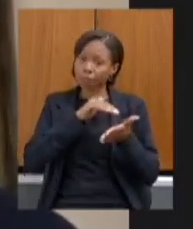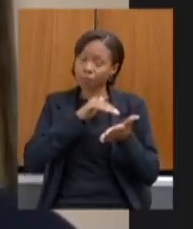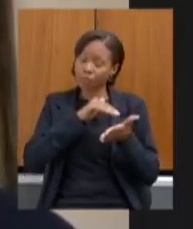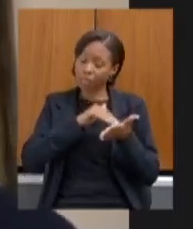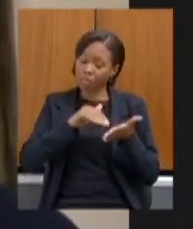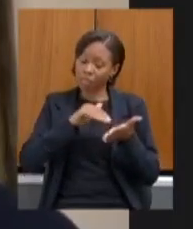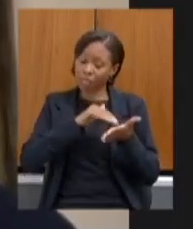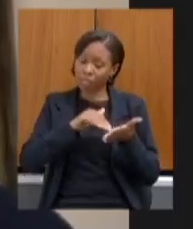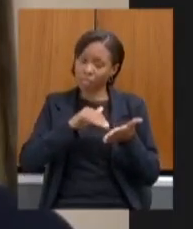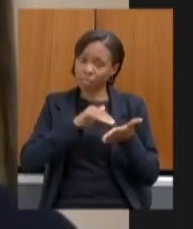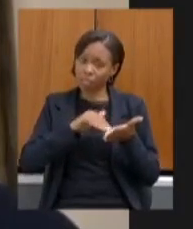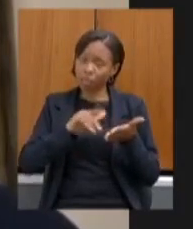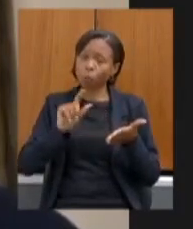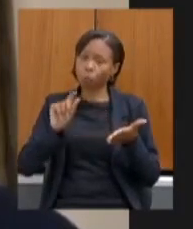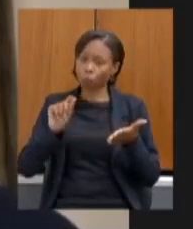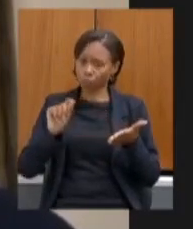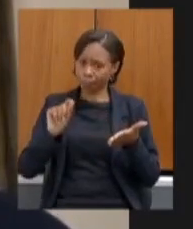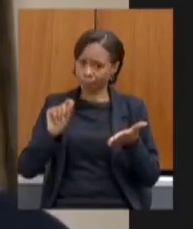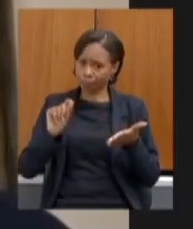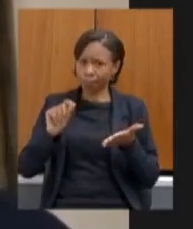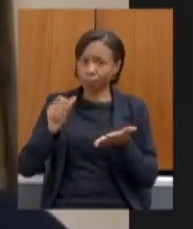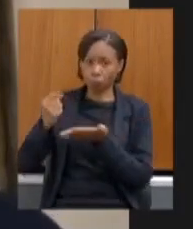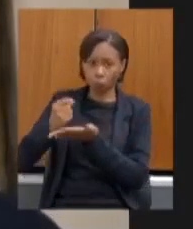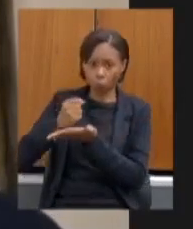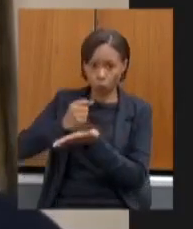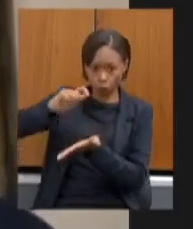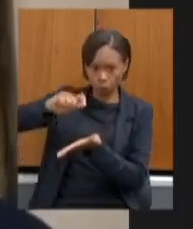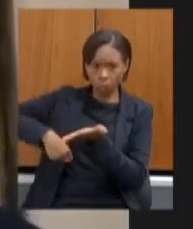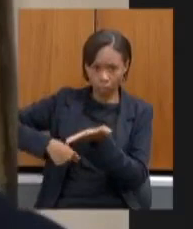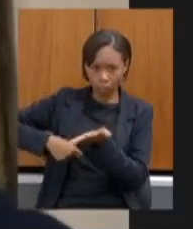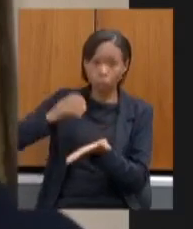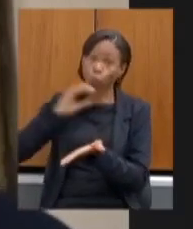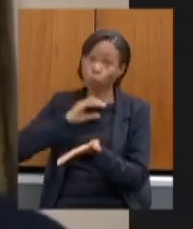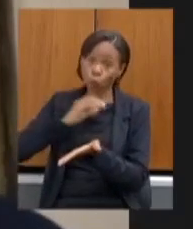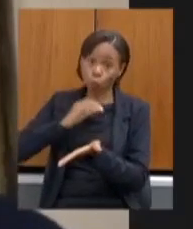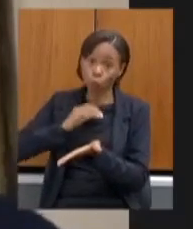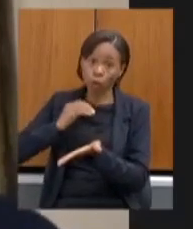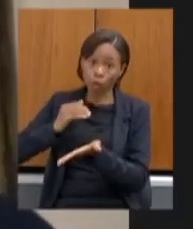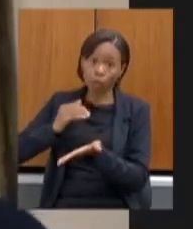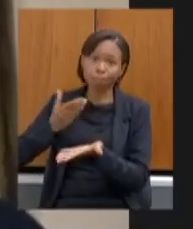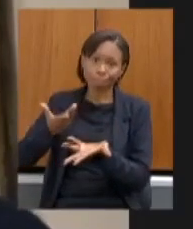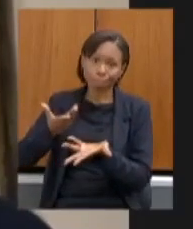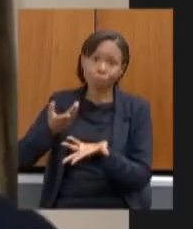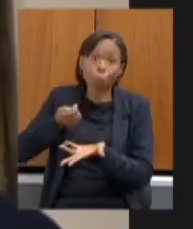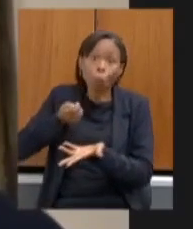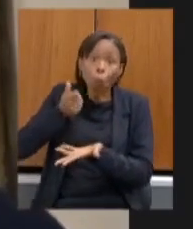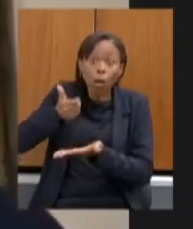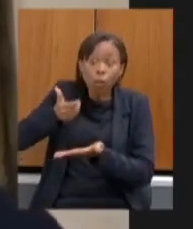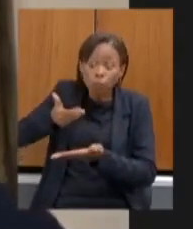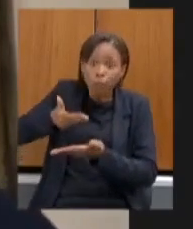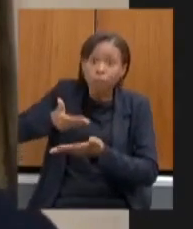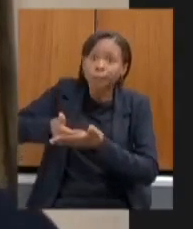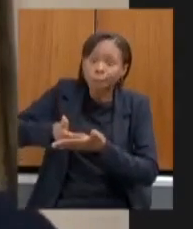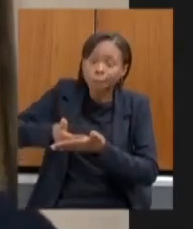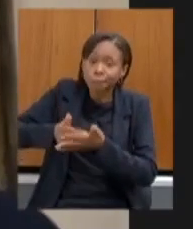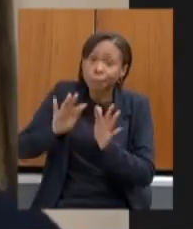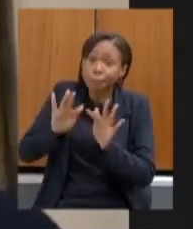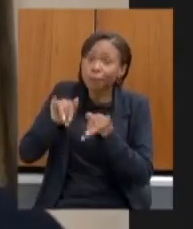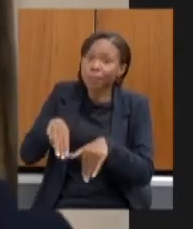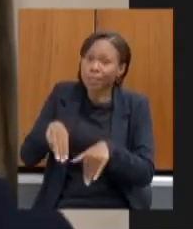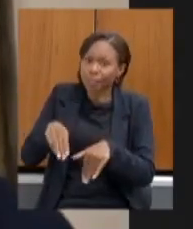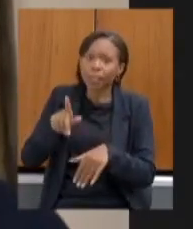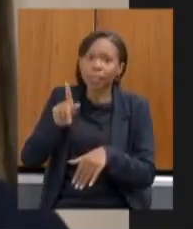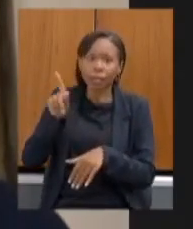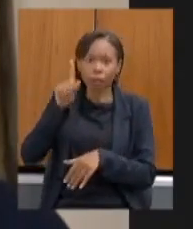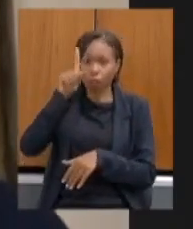os contratos que foram feitos de forma emergencial estão vencendo, eu queria citar como exemplo o Hospital Universitário de